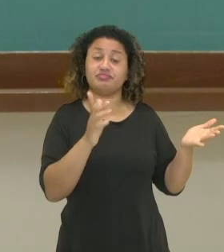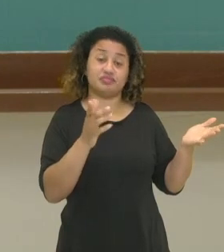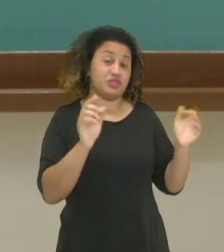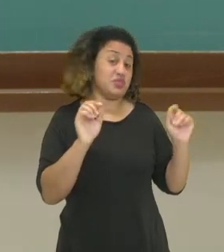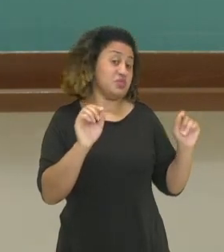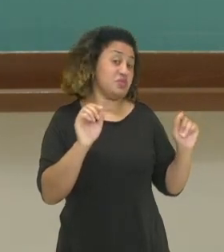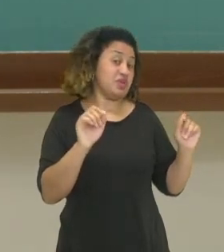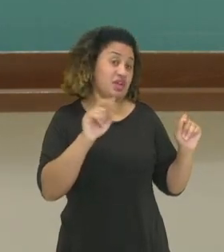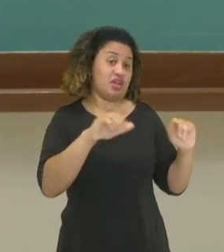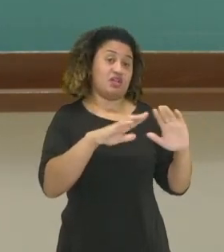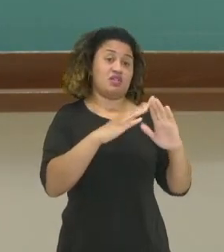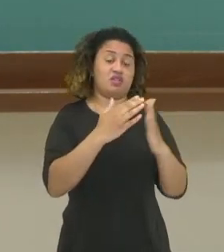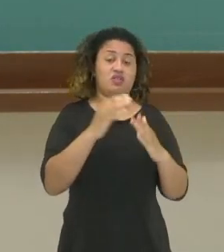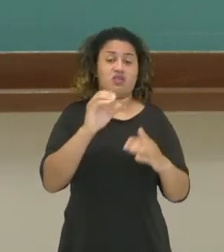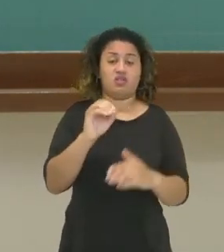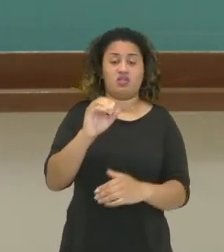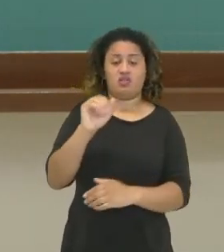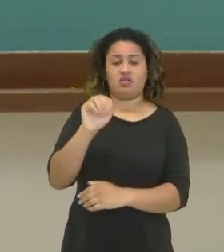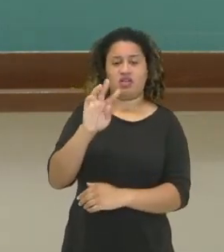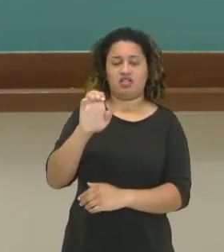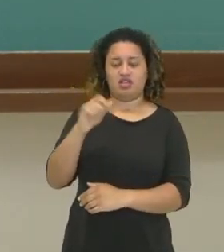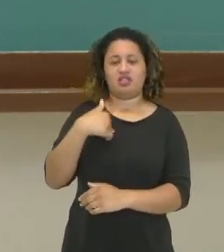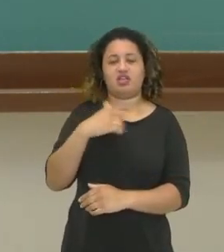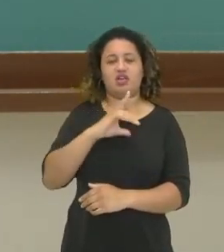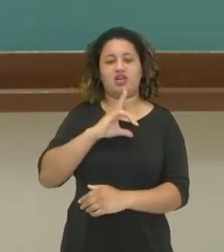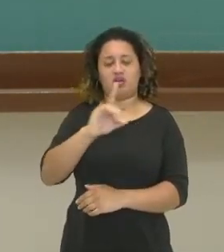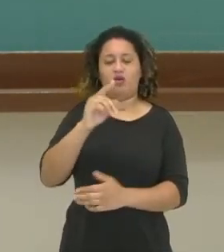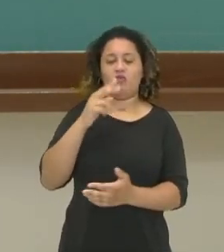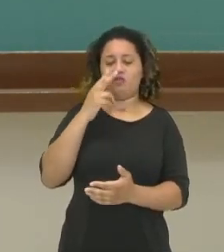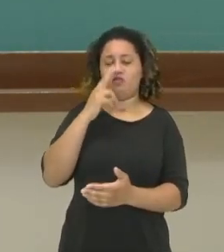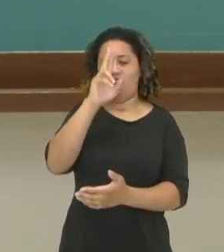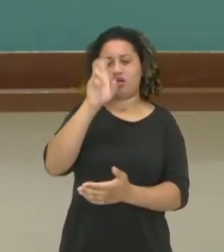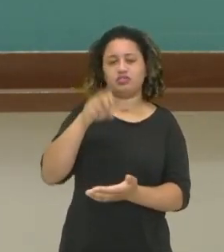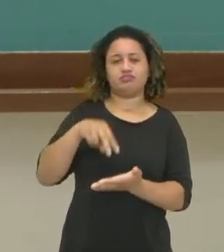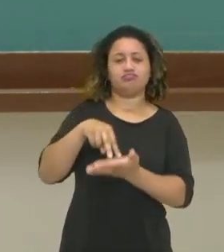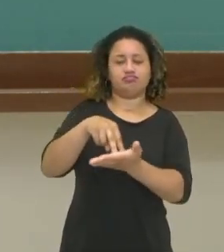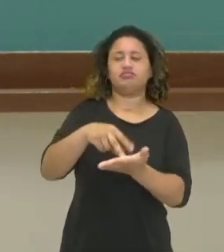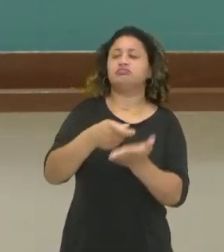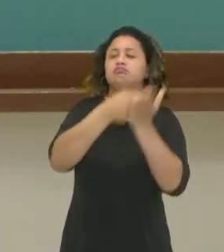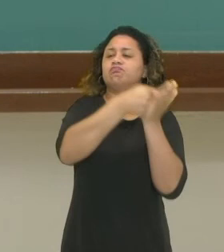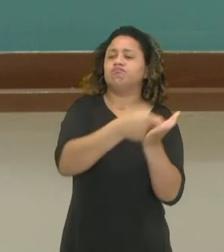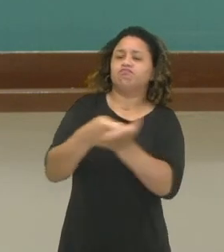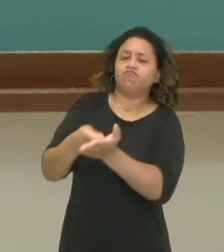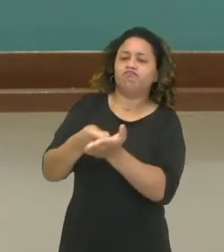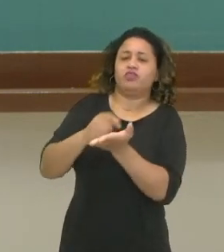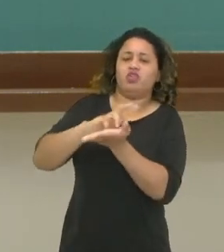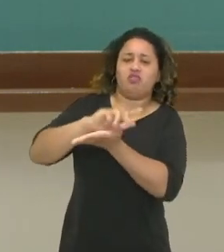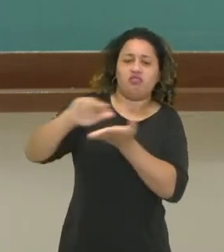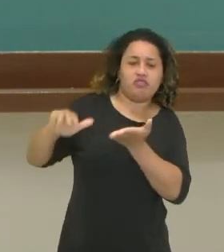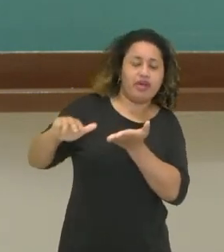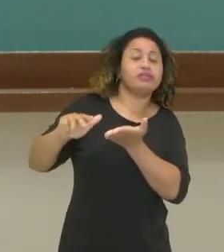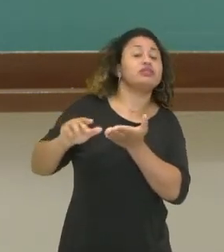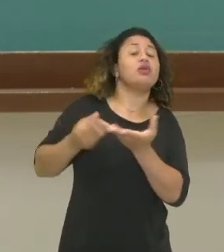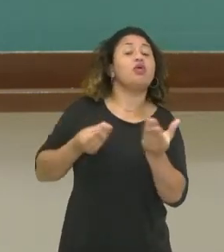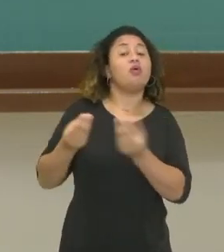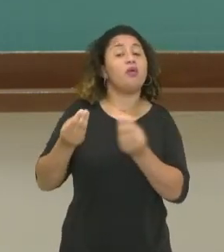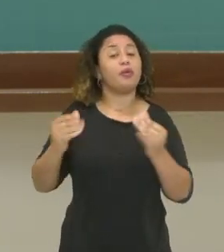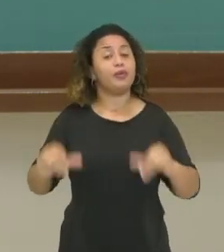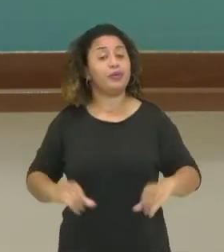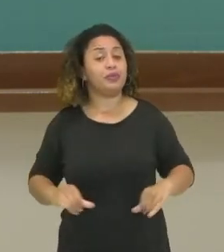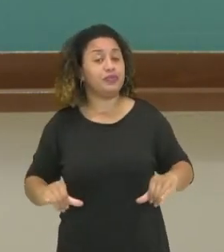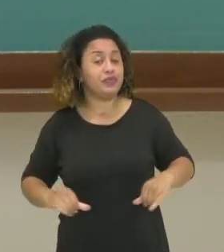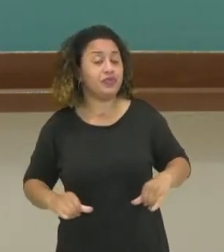Ateneu, com um diretor forte como Aristarco, as exigências, como ele sofreu